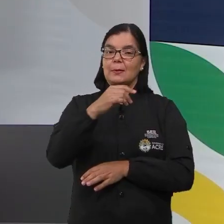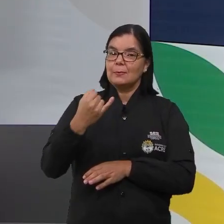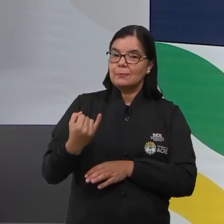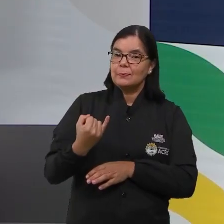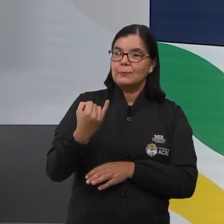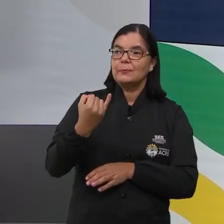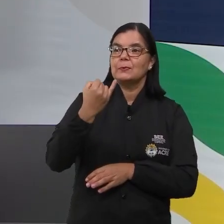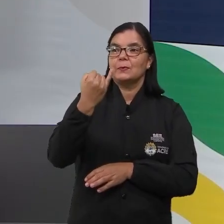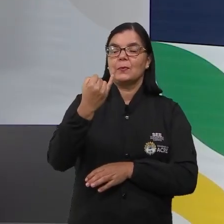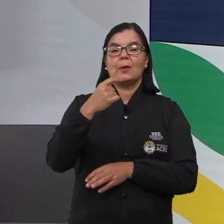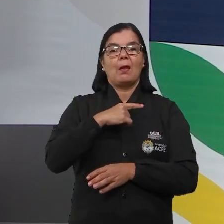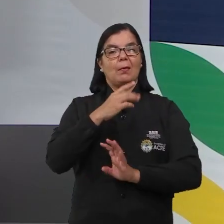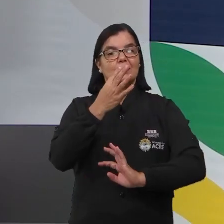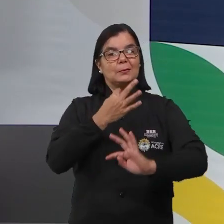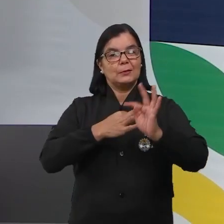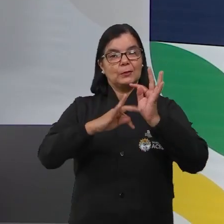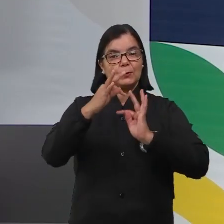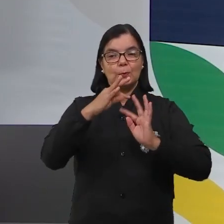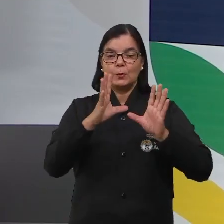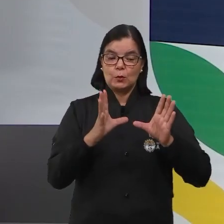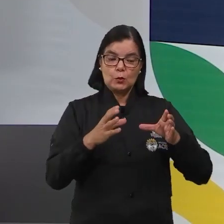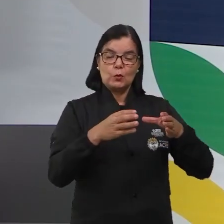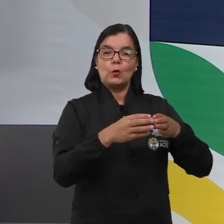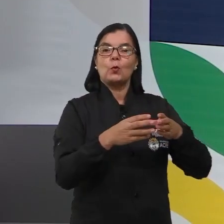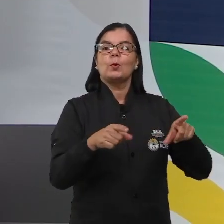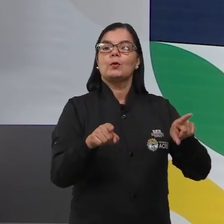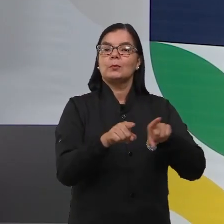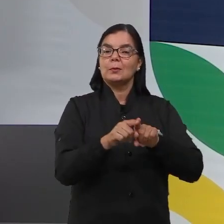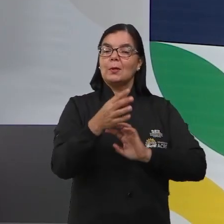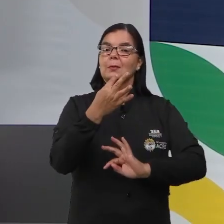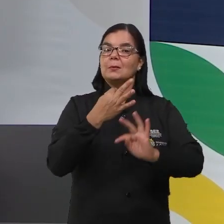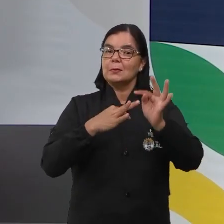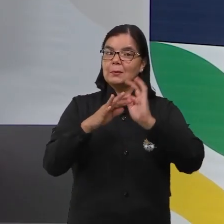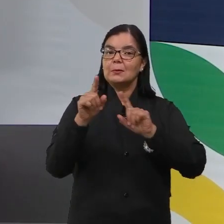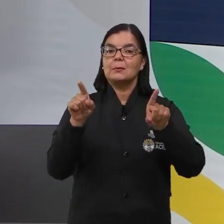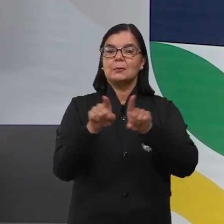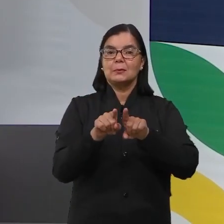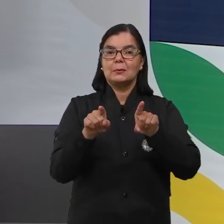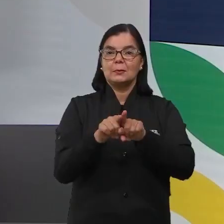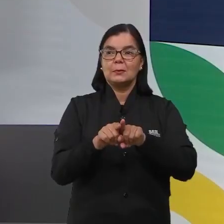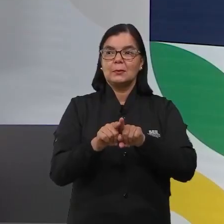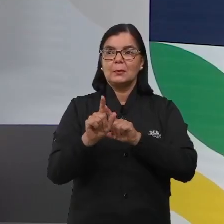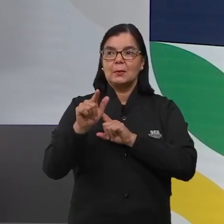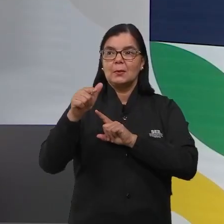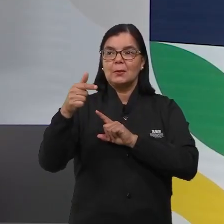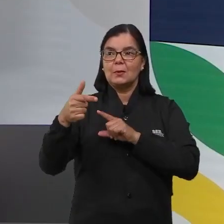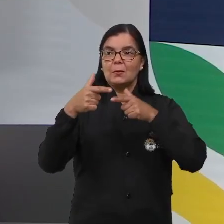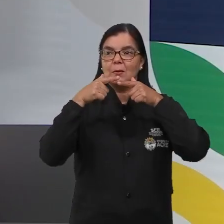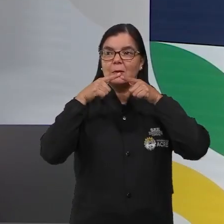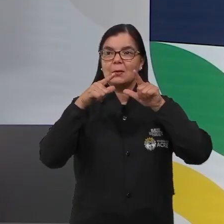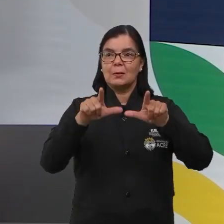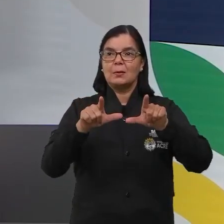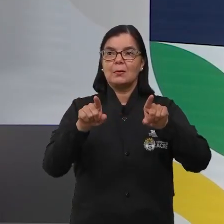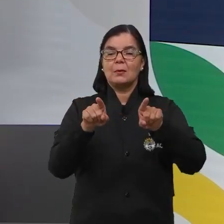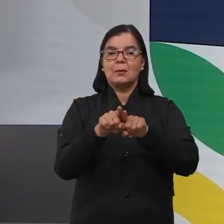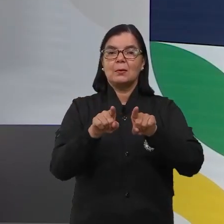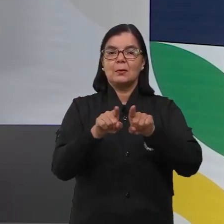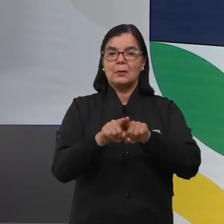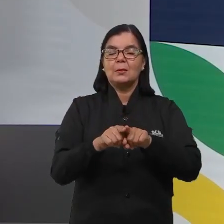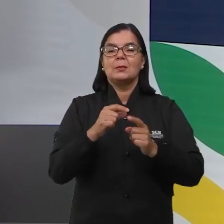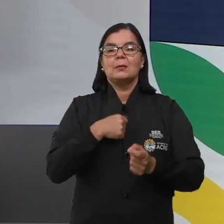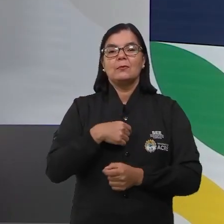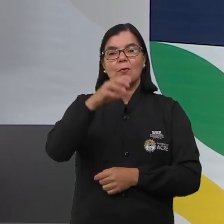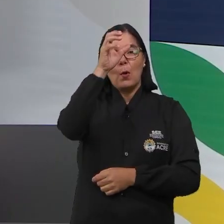importante a tecnologia para esse grupo, e assim como a tecnologia, eles também ingressam em outras linguagens. Então,